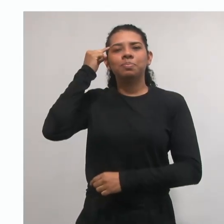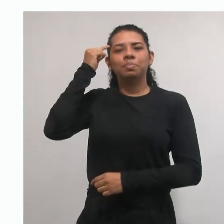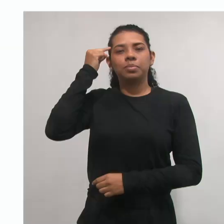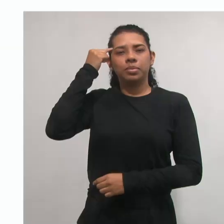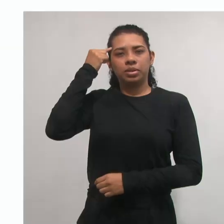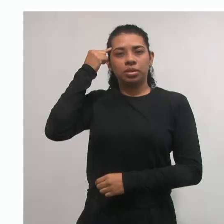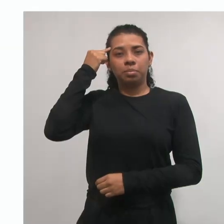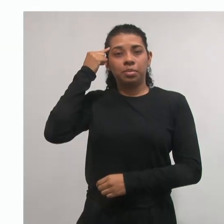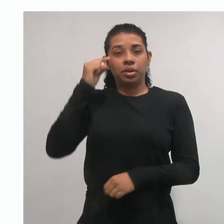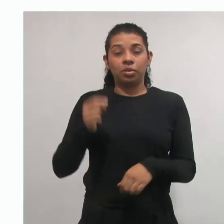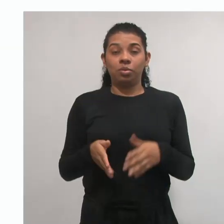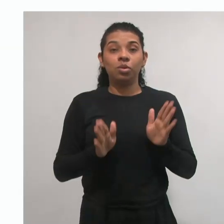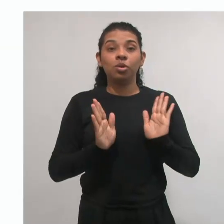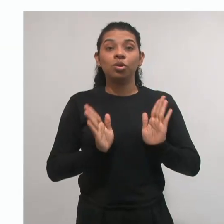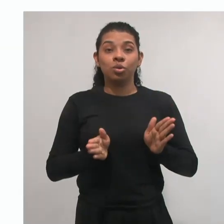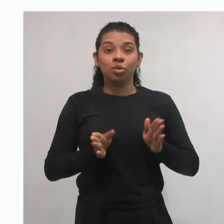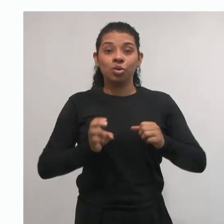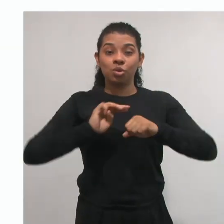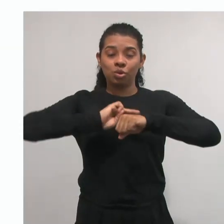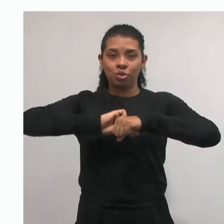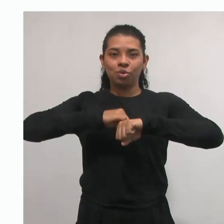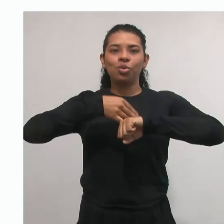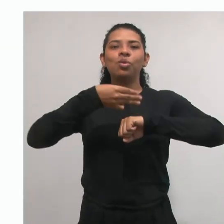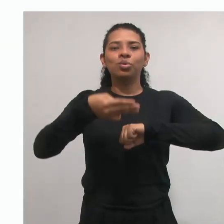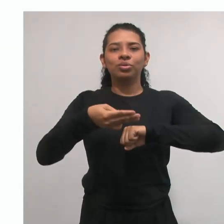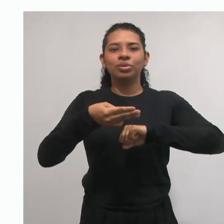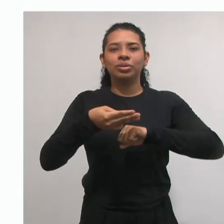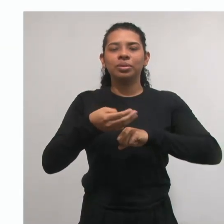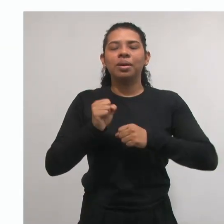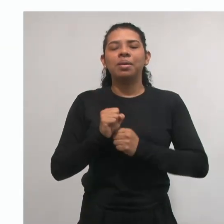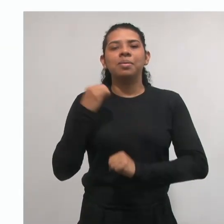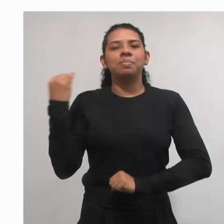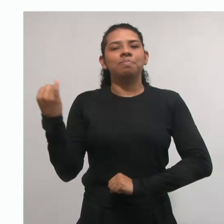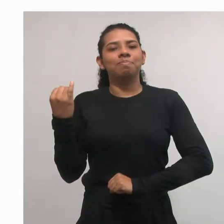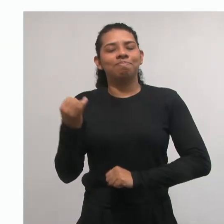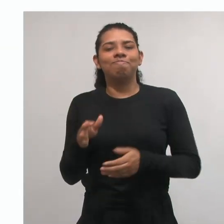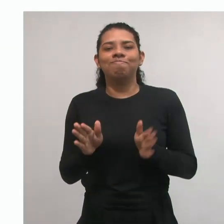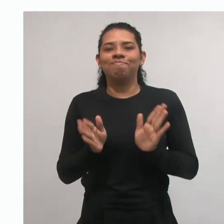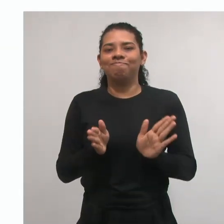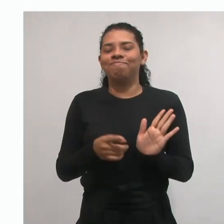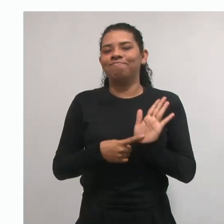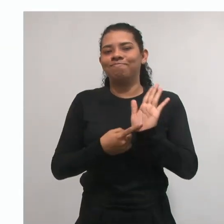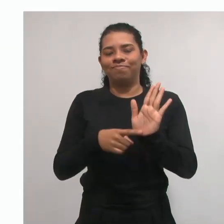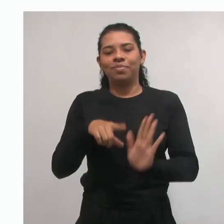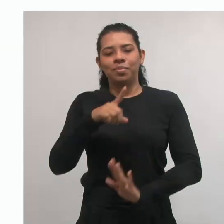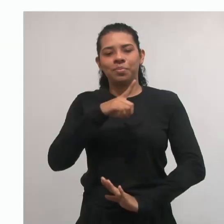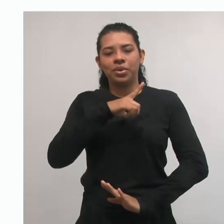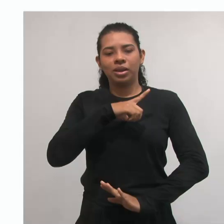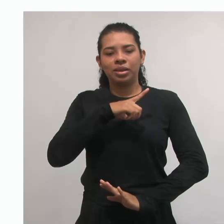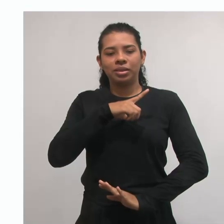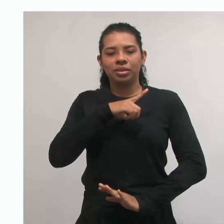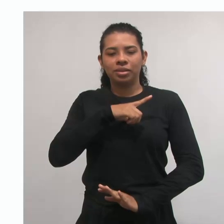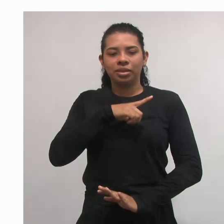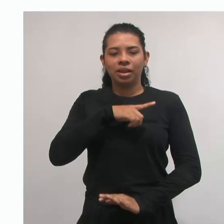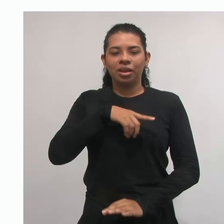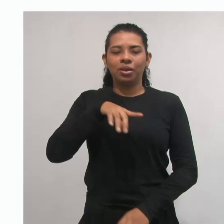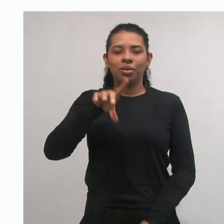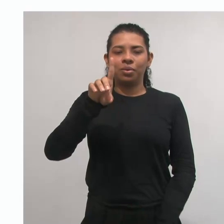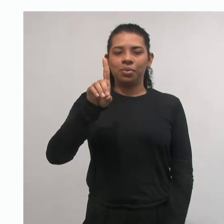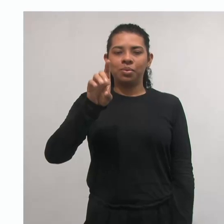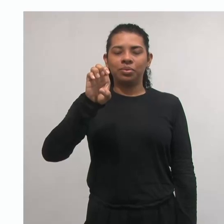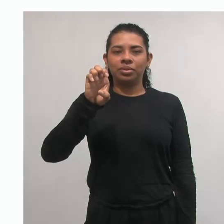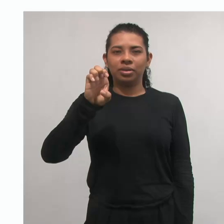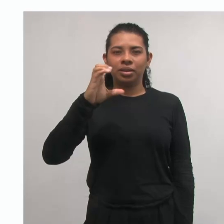e o pensamento moderno, principalmente através dos estudos do grupo Modernidade,